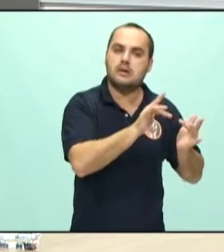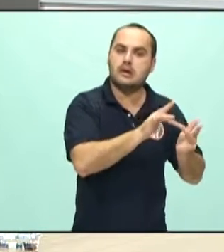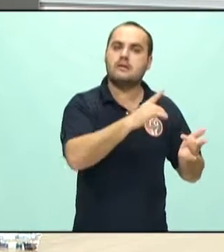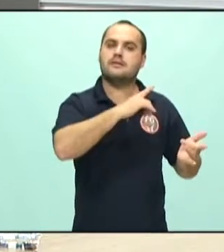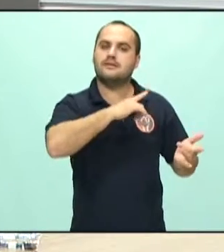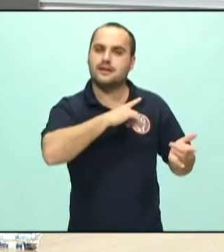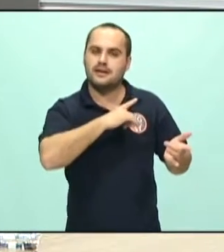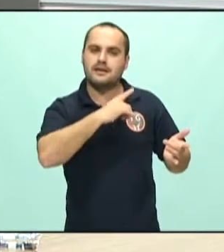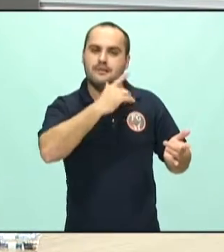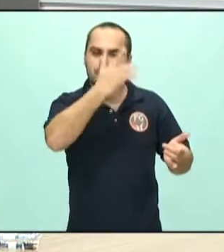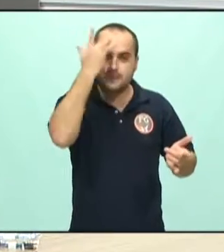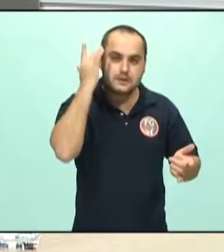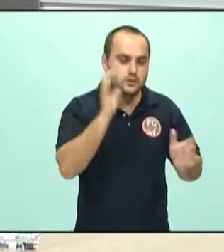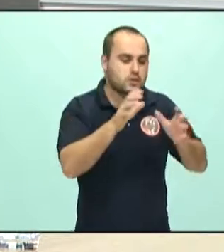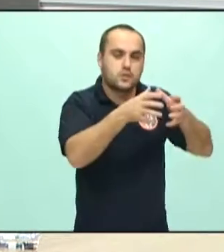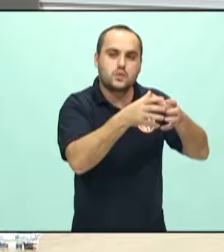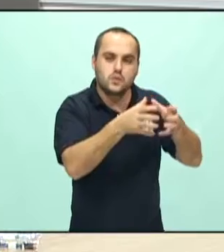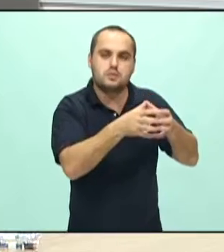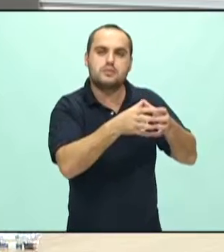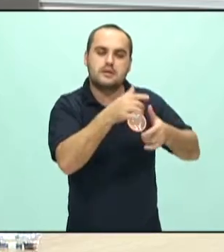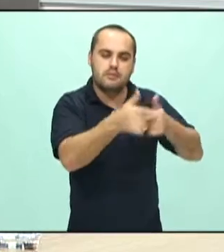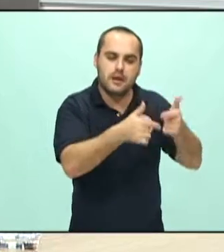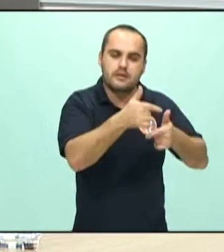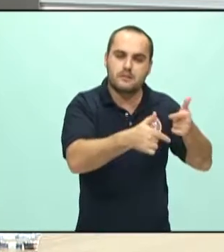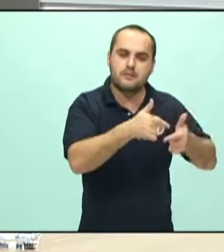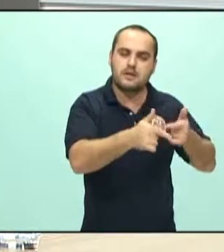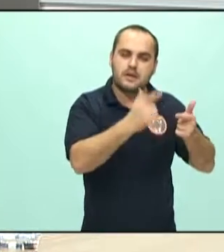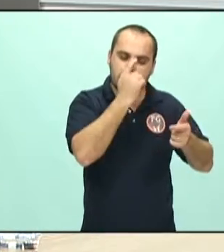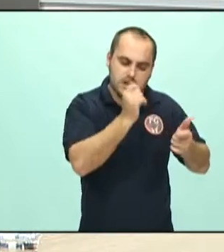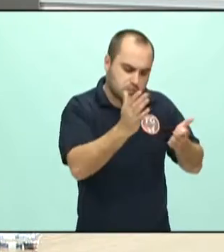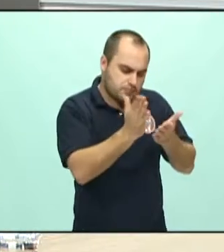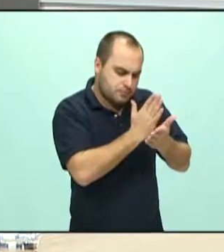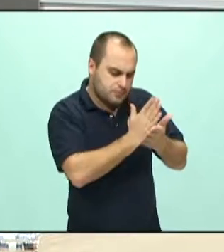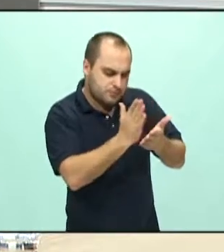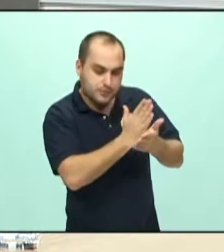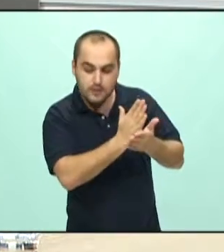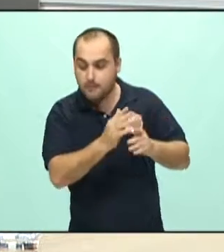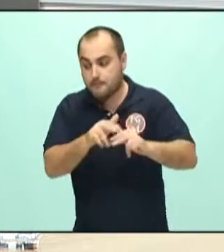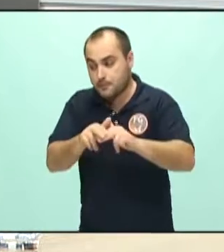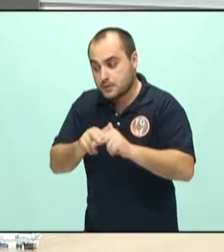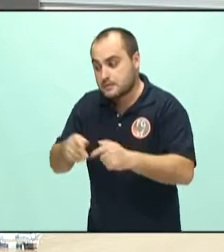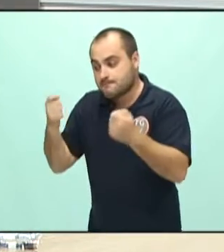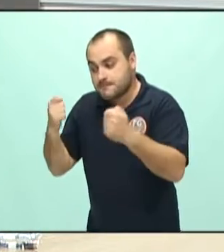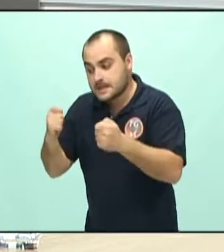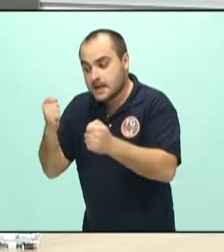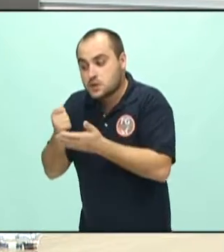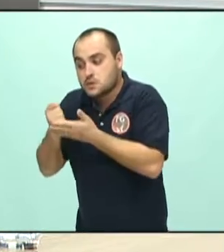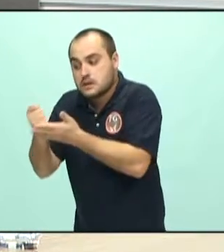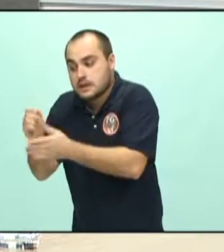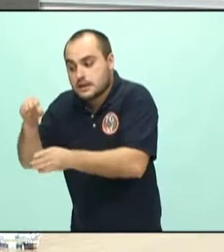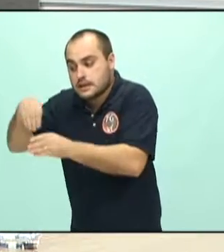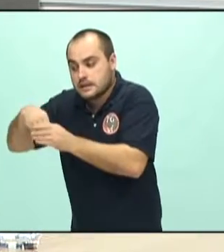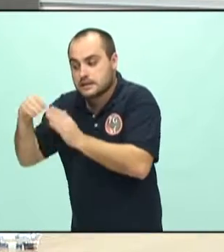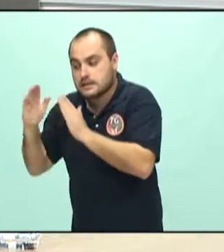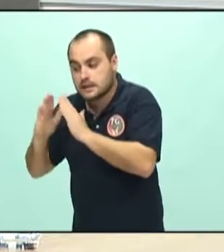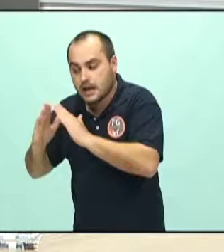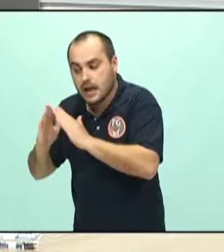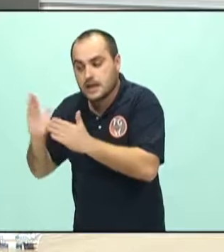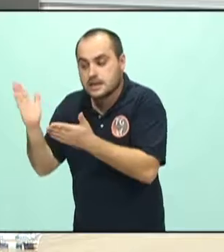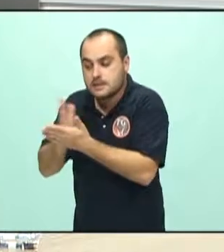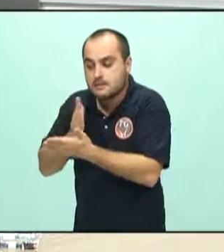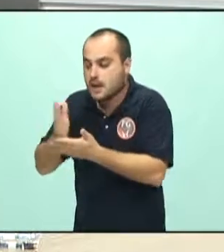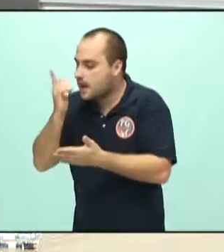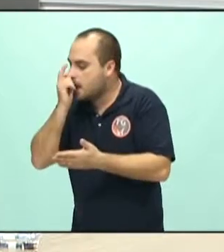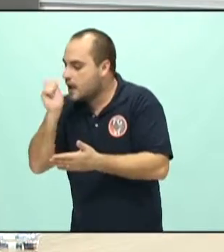pessoas existe uma cooperativa trabalhando com o seu lixo então como é importante a gente fazer o trabalho em casa e fazer um ciclo mesmo né desse